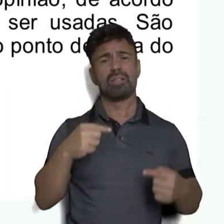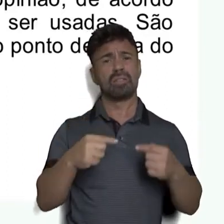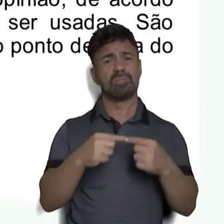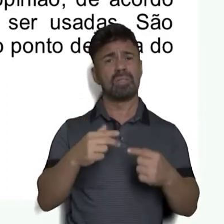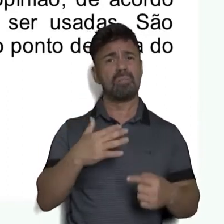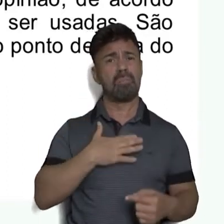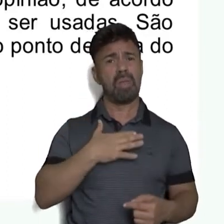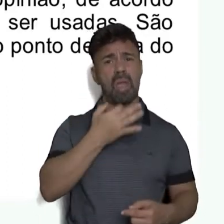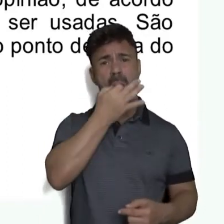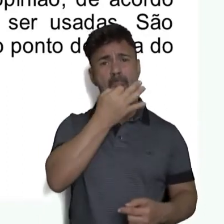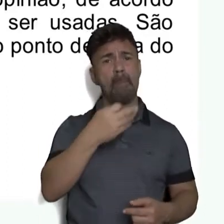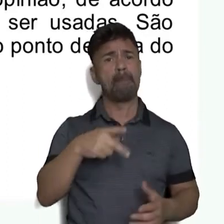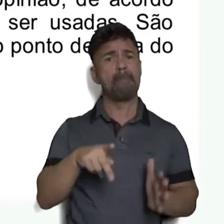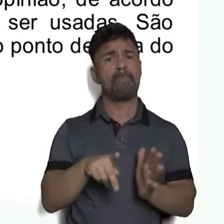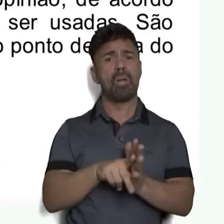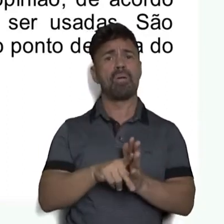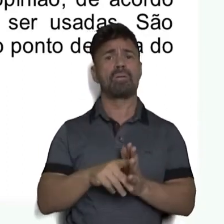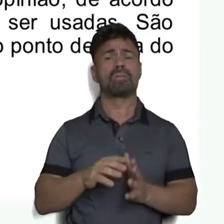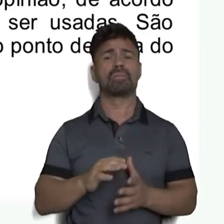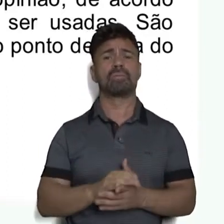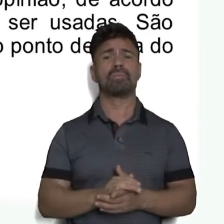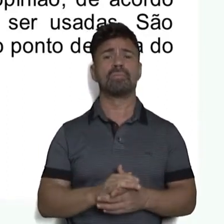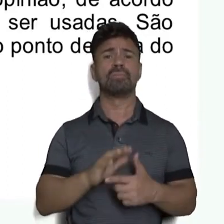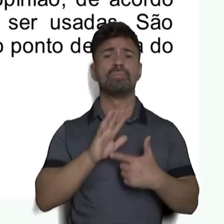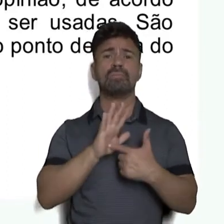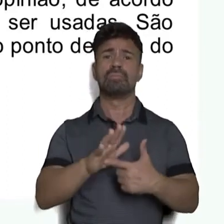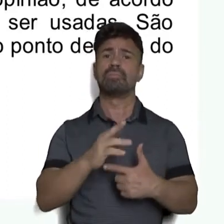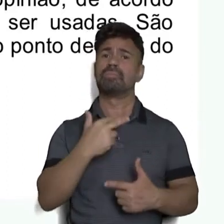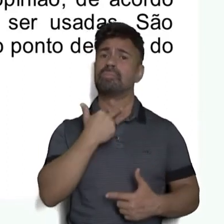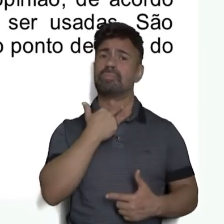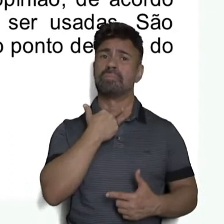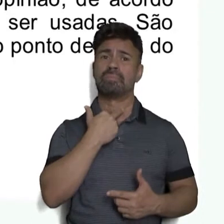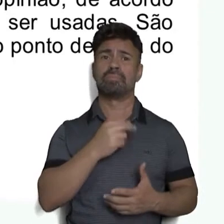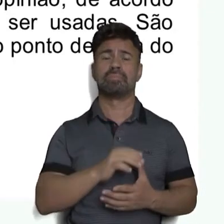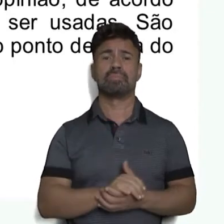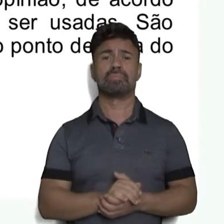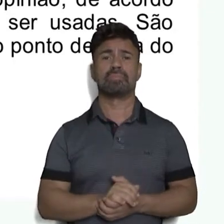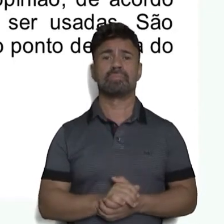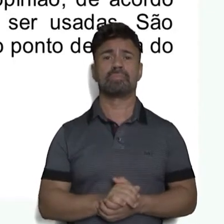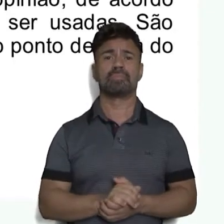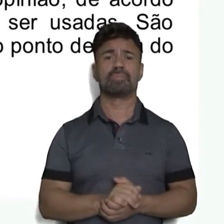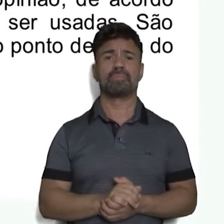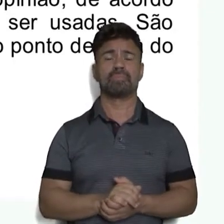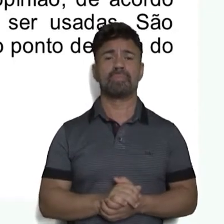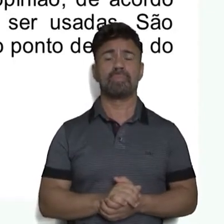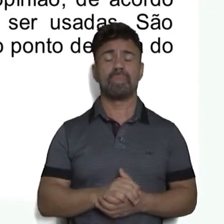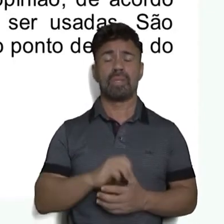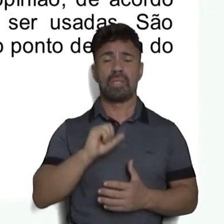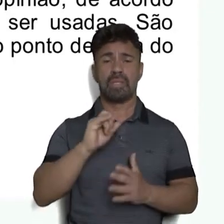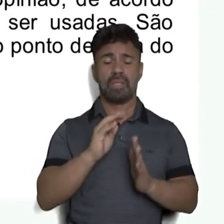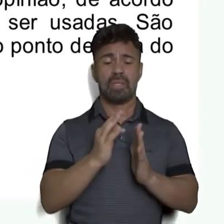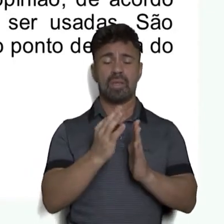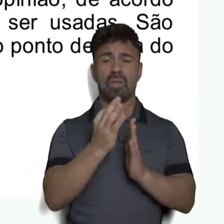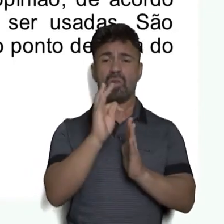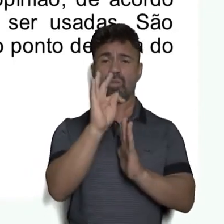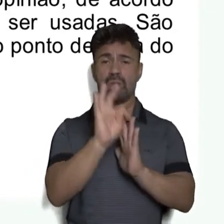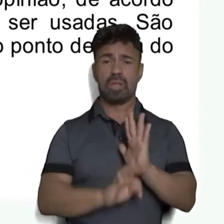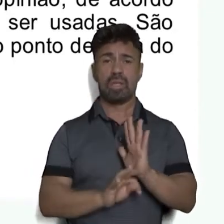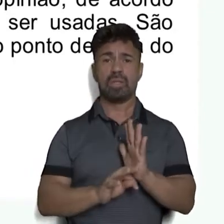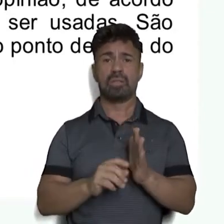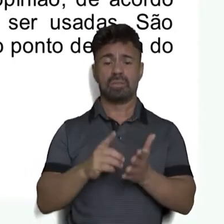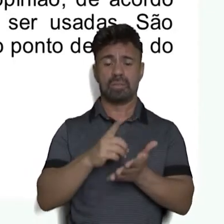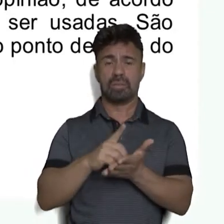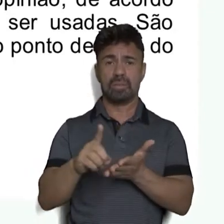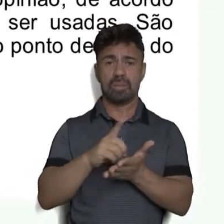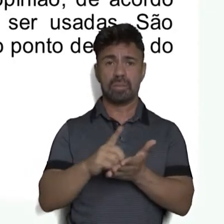respeito, são expressões que não devem ser usadas. Por quê? São redundantes. Se o texto dissertativo, argumentativo, é um texto